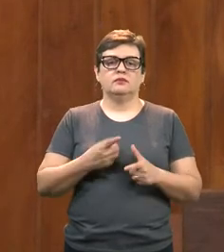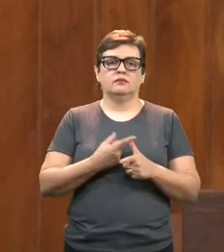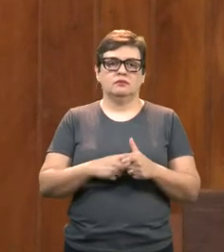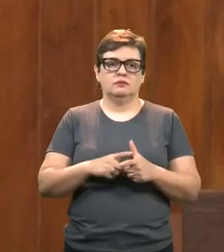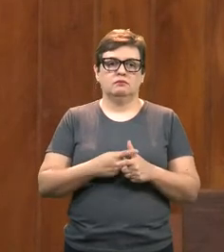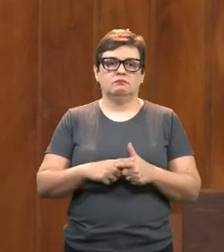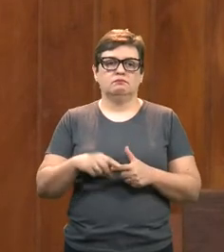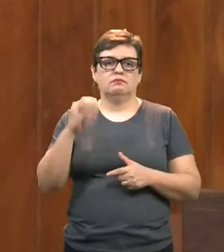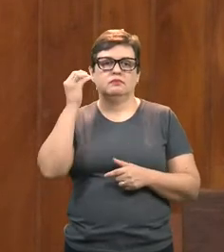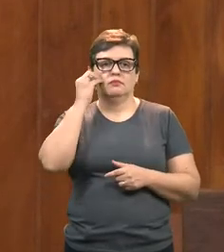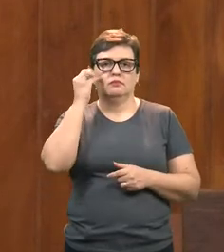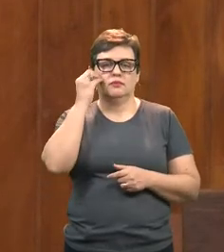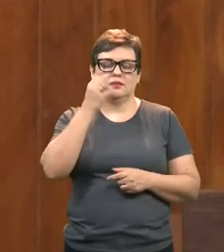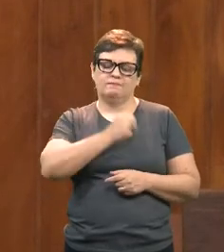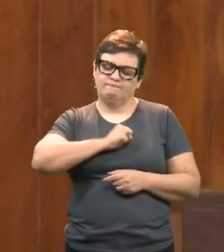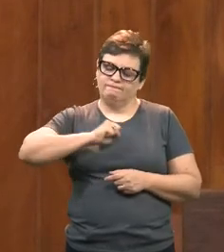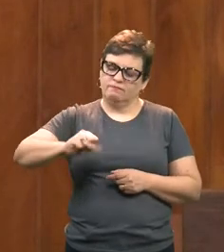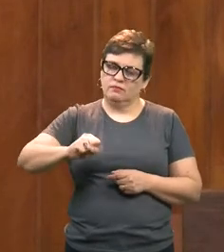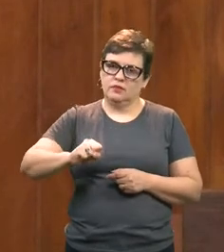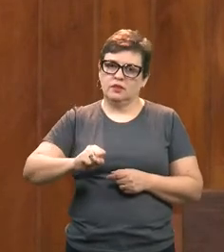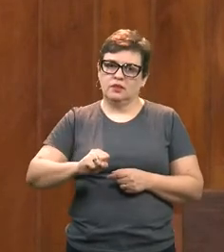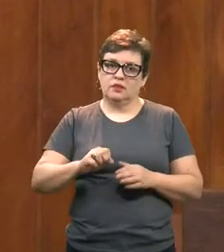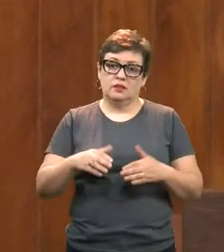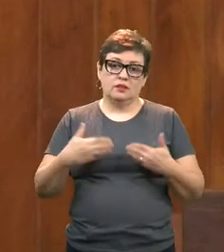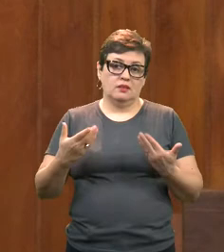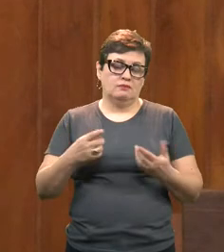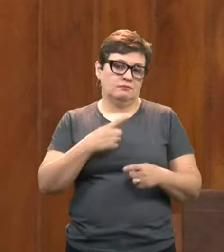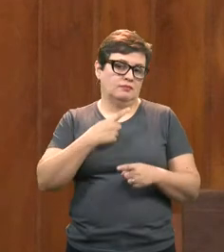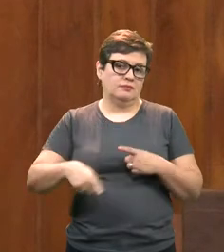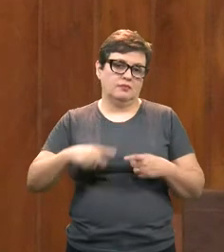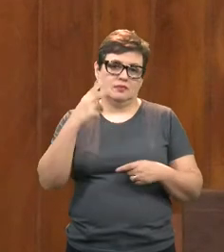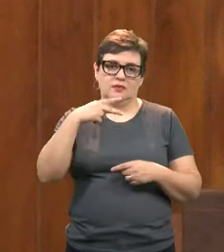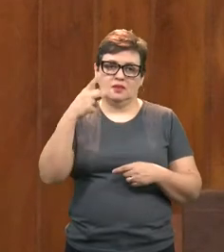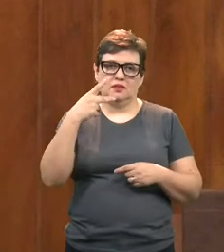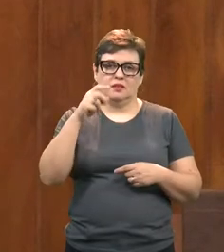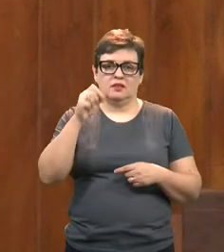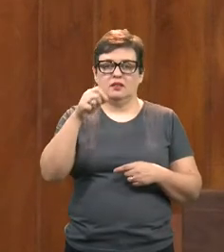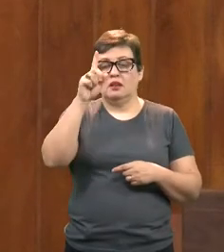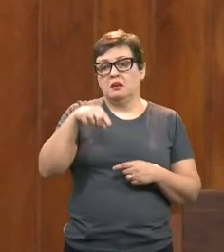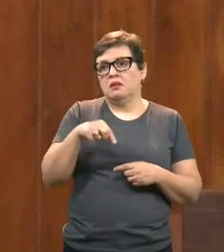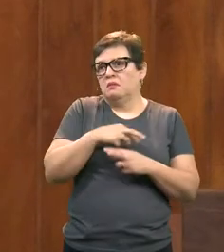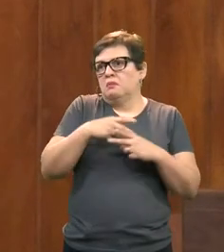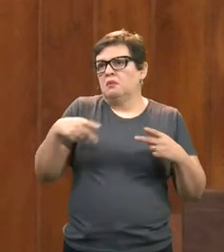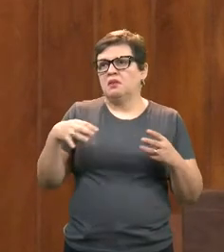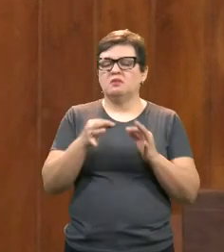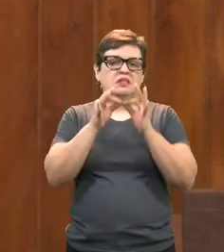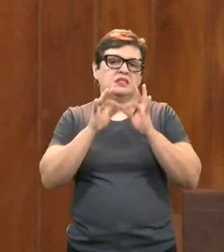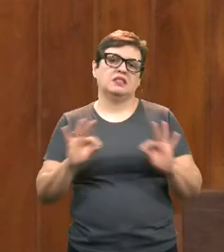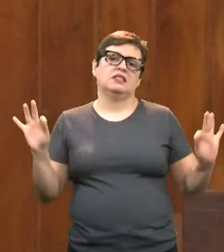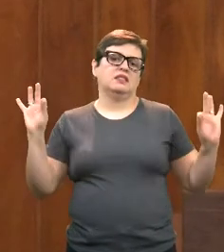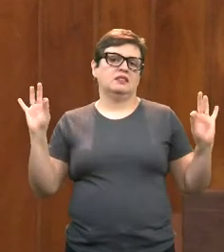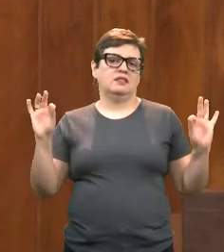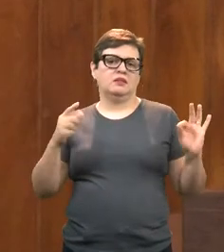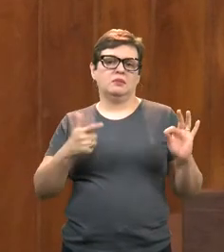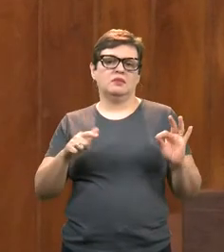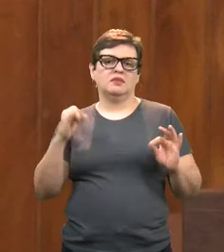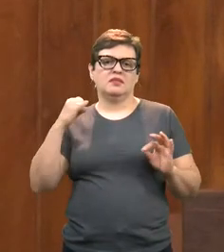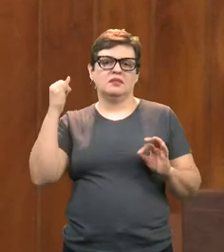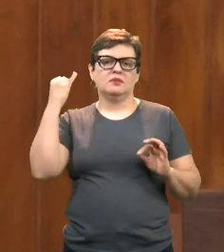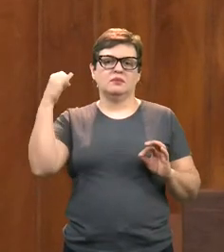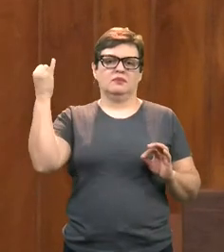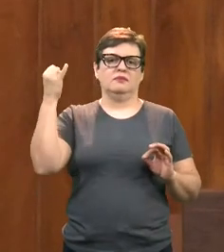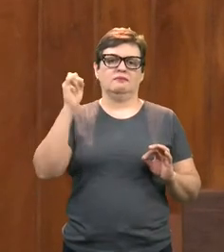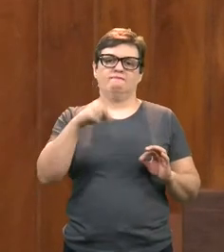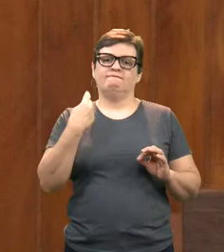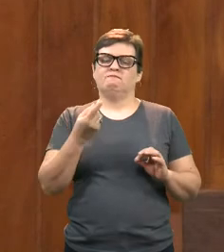suicídio. Então, não dá para falar que é uma causa irrelevante e que não, a gente não